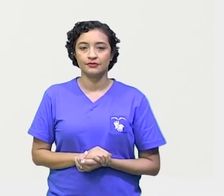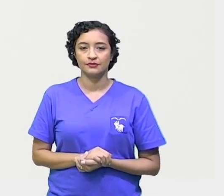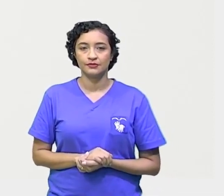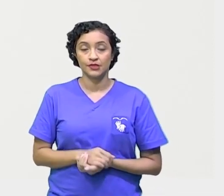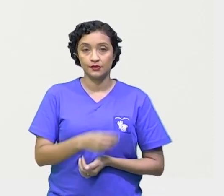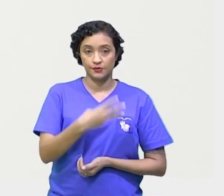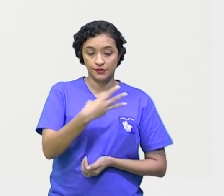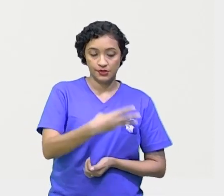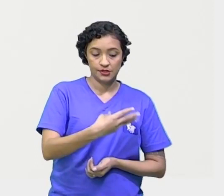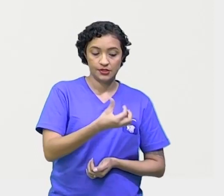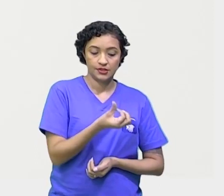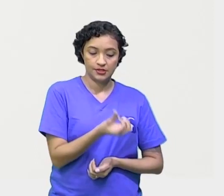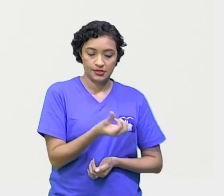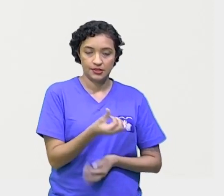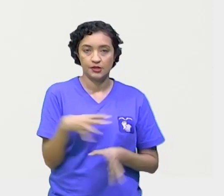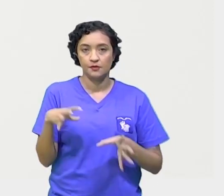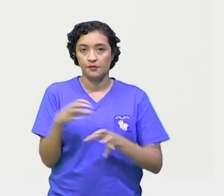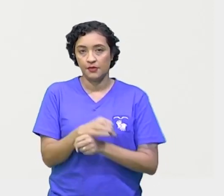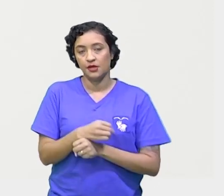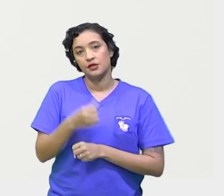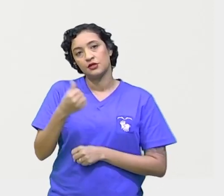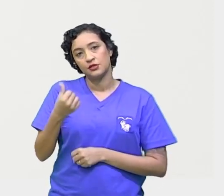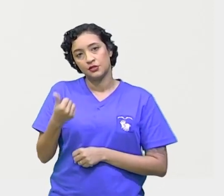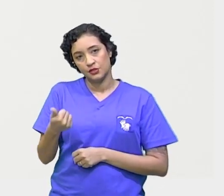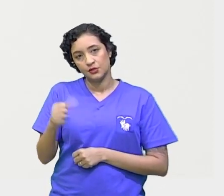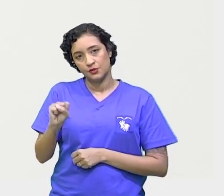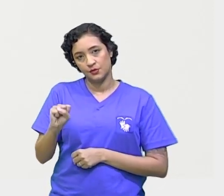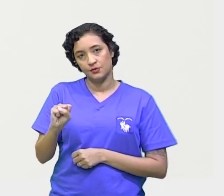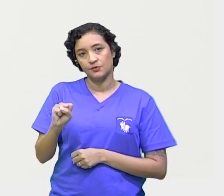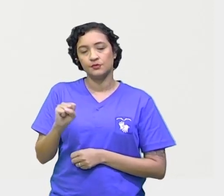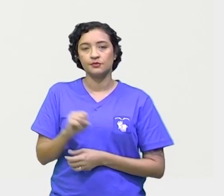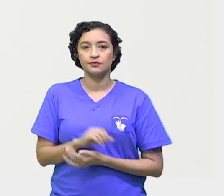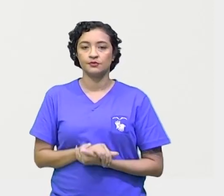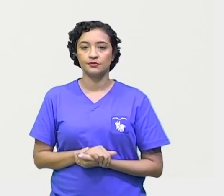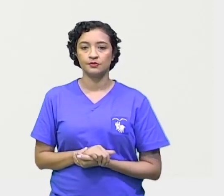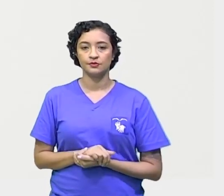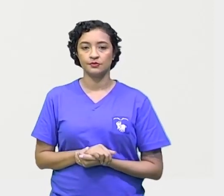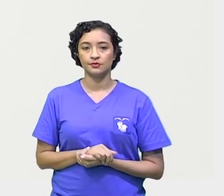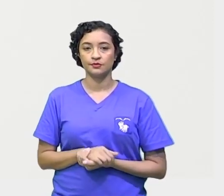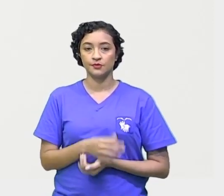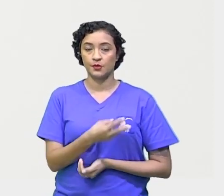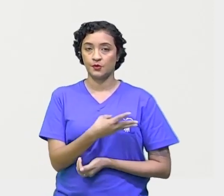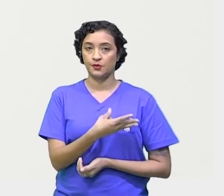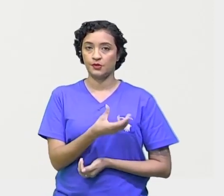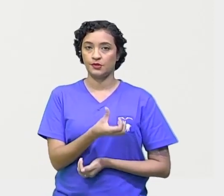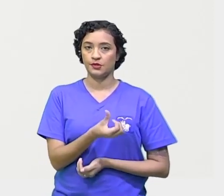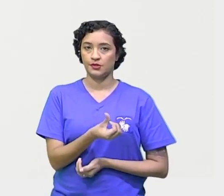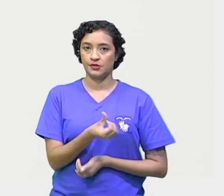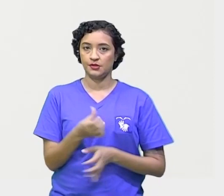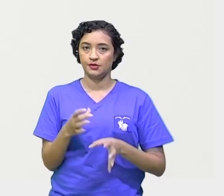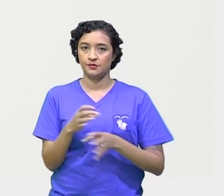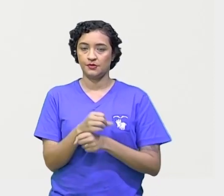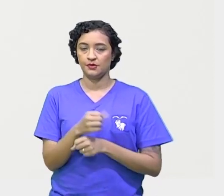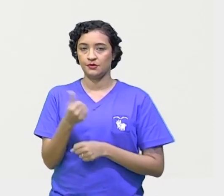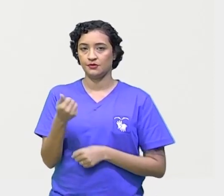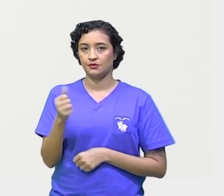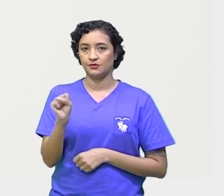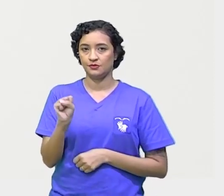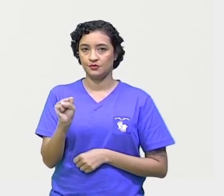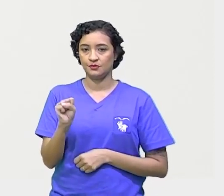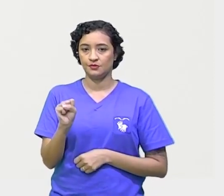Olá Ah tá eu tenho 36 mais 18 Então vamos fazer aqui 36 mas